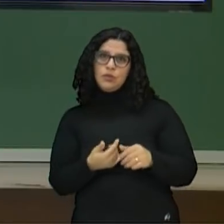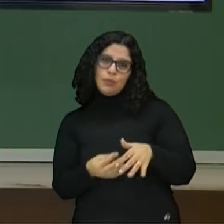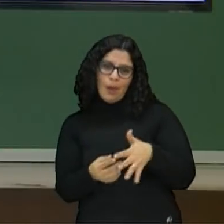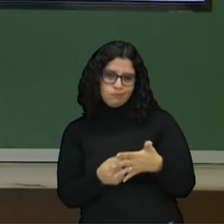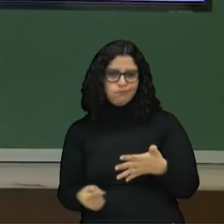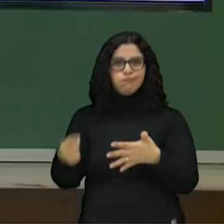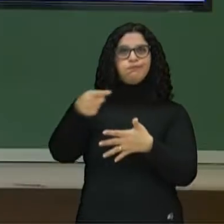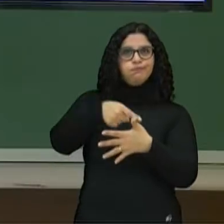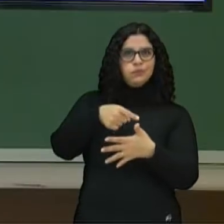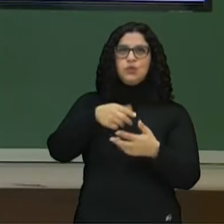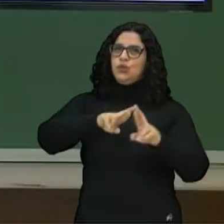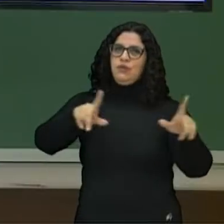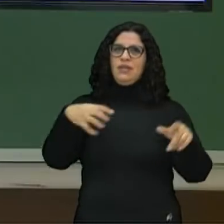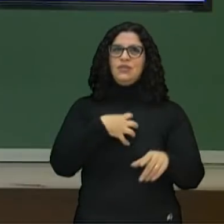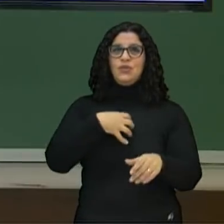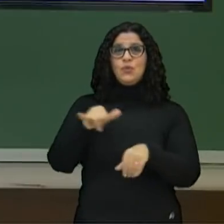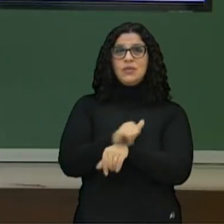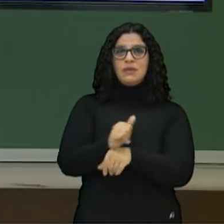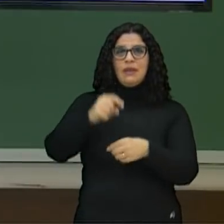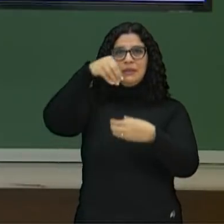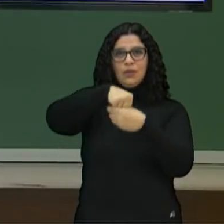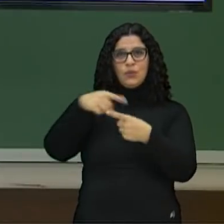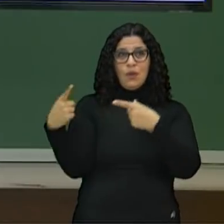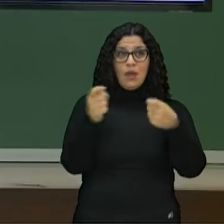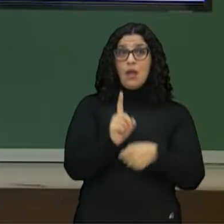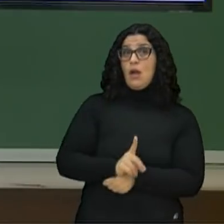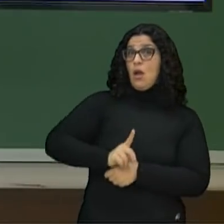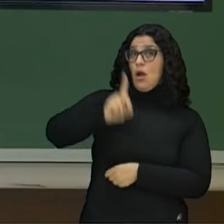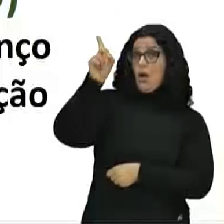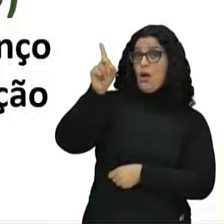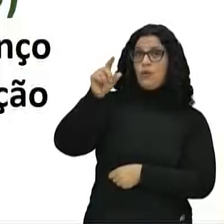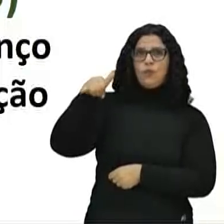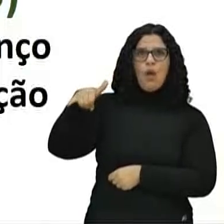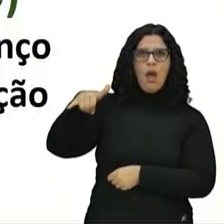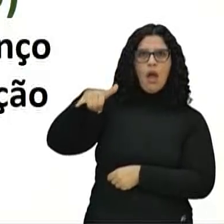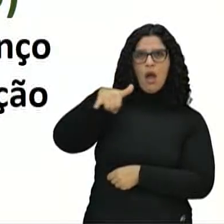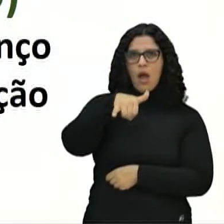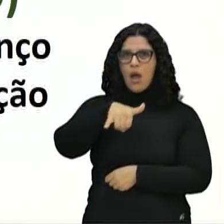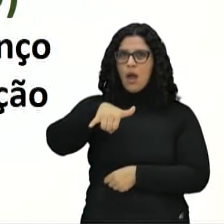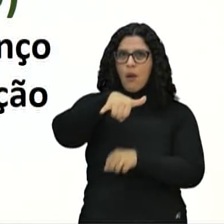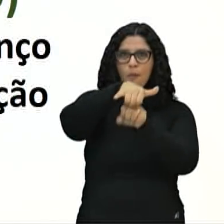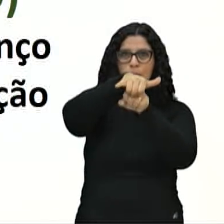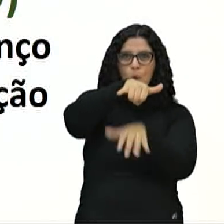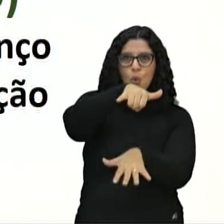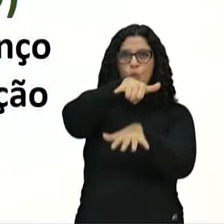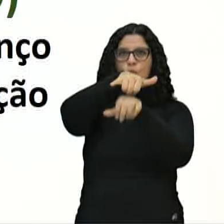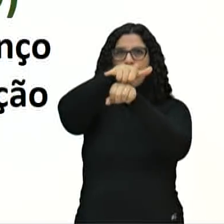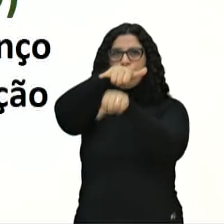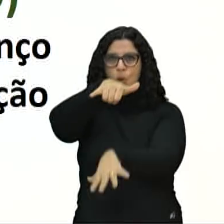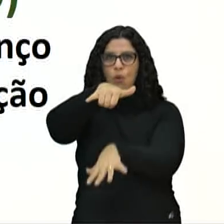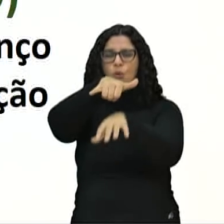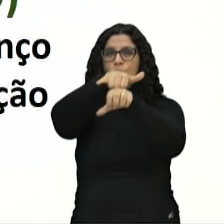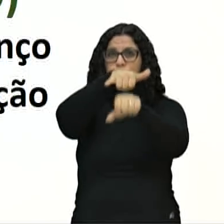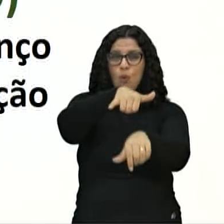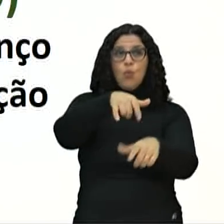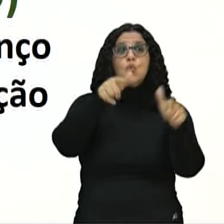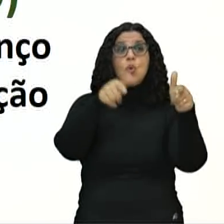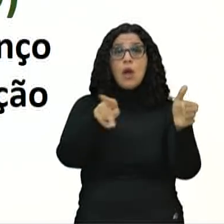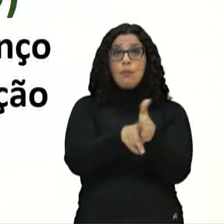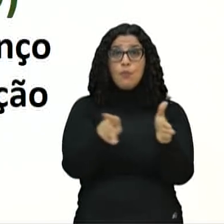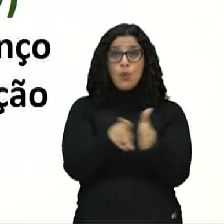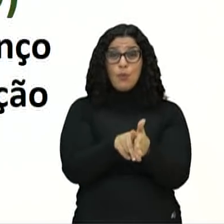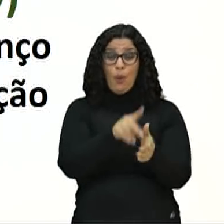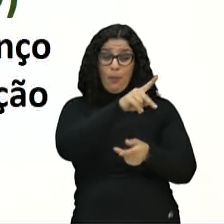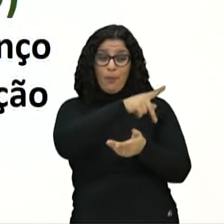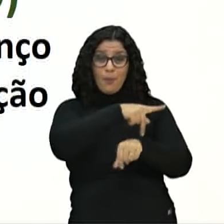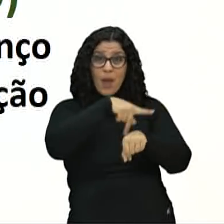na guerra. Aqui você tem uma foto de aviões atacando, então, posições do